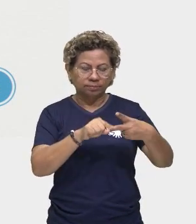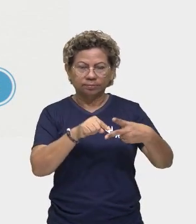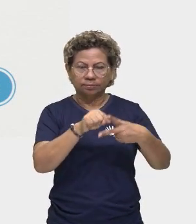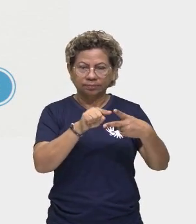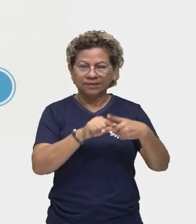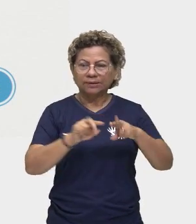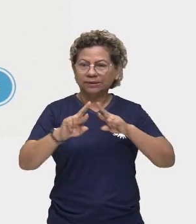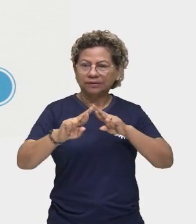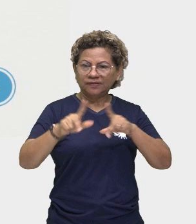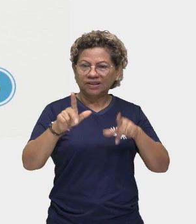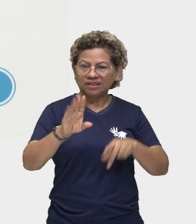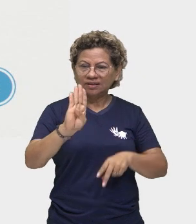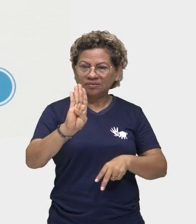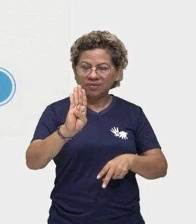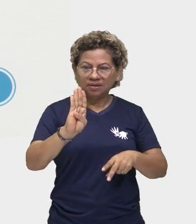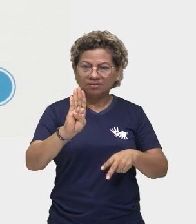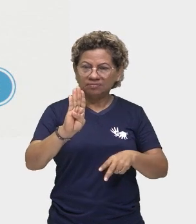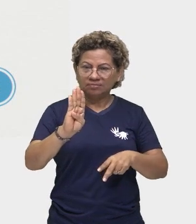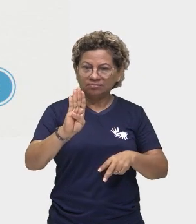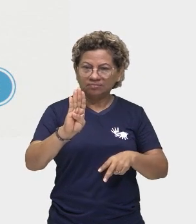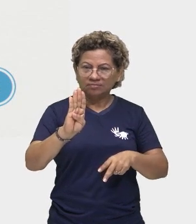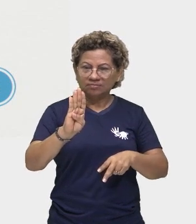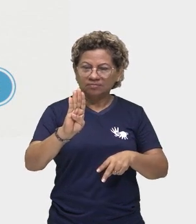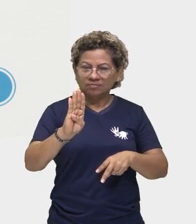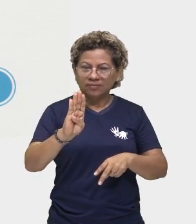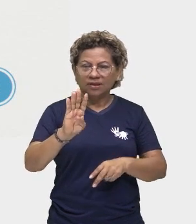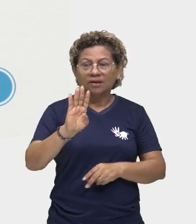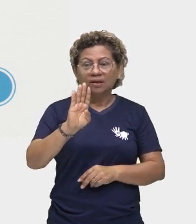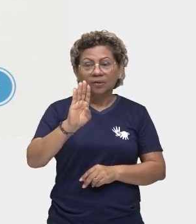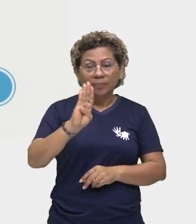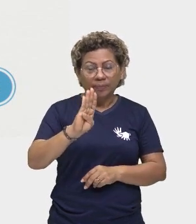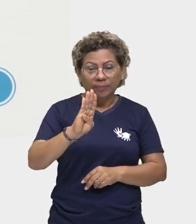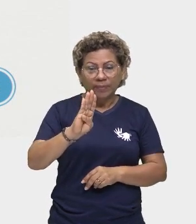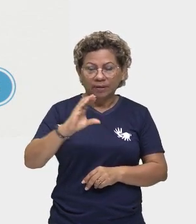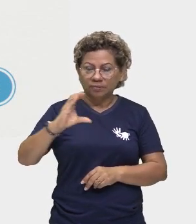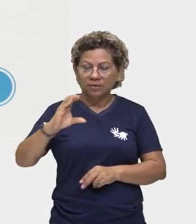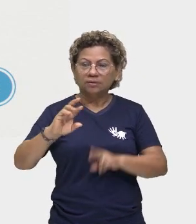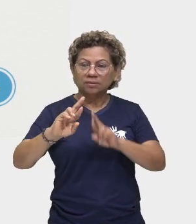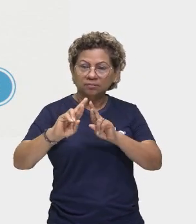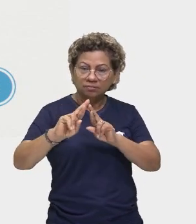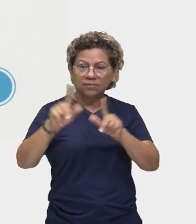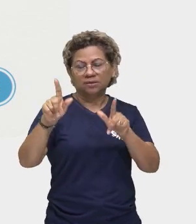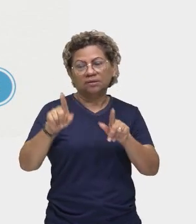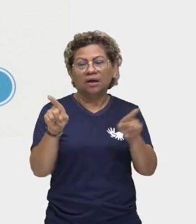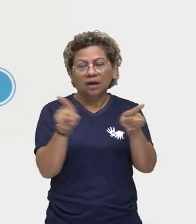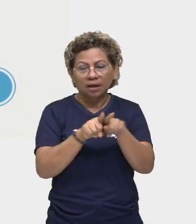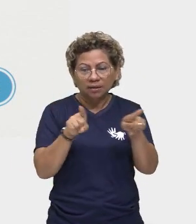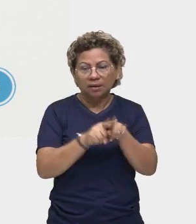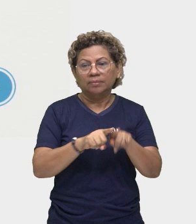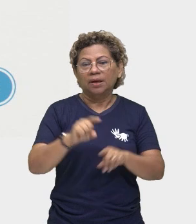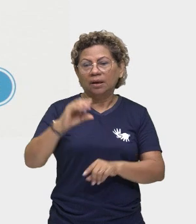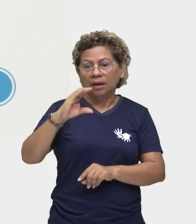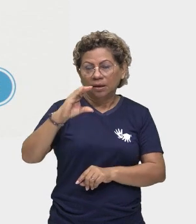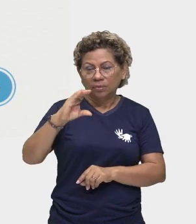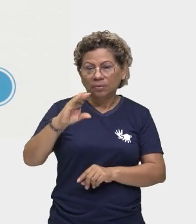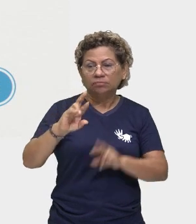por sua vez é diferente do ângulo do vértice C, que por sua vez também é